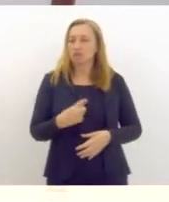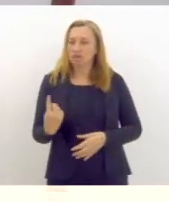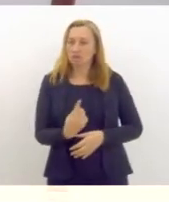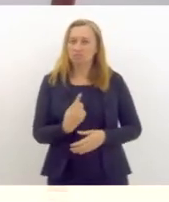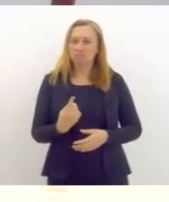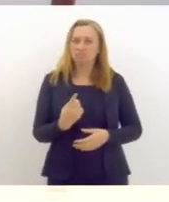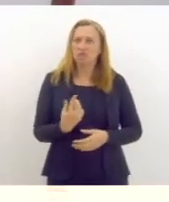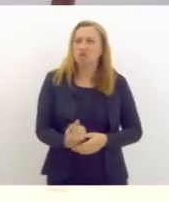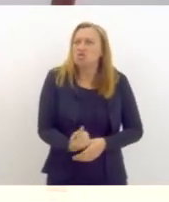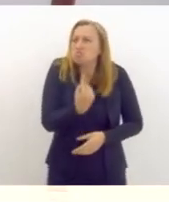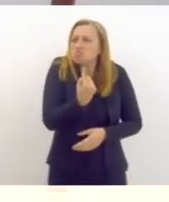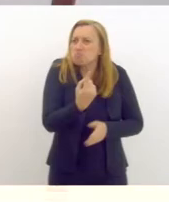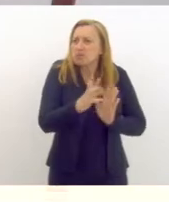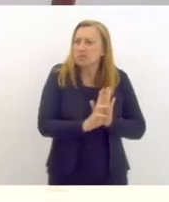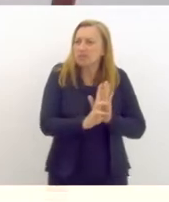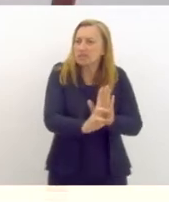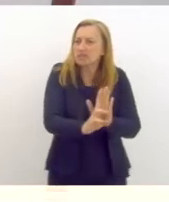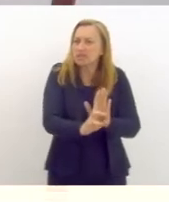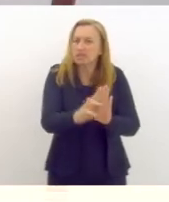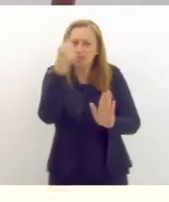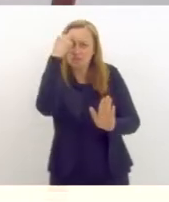representante porque